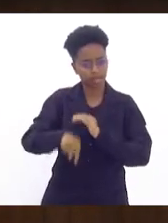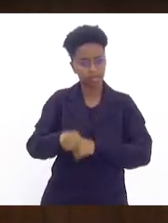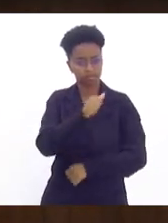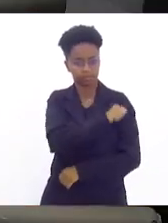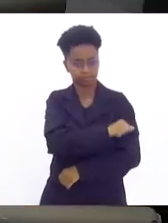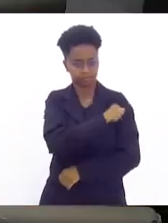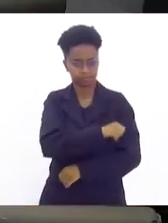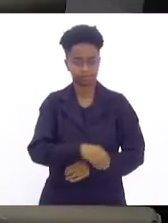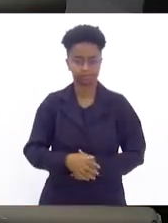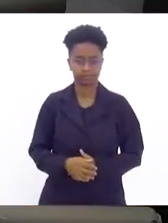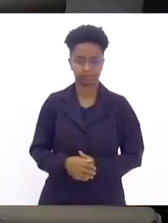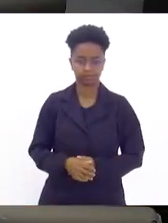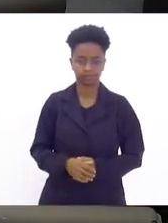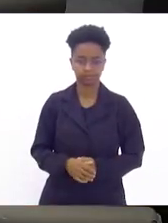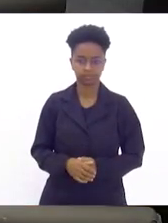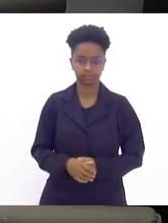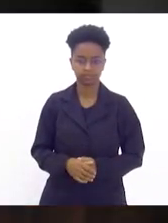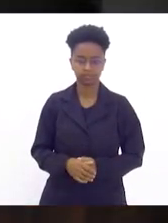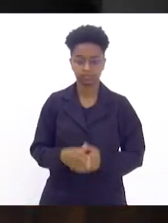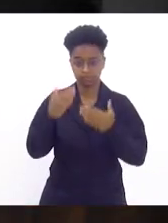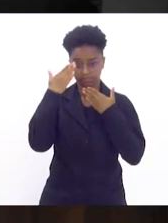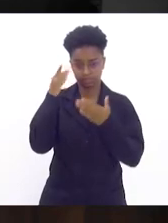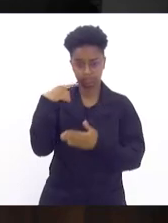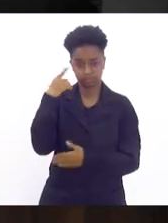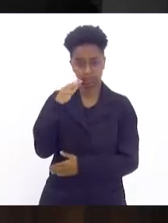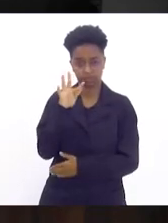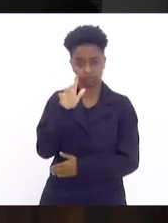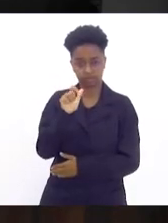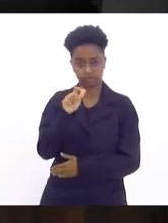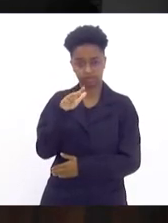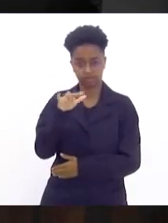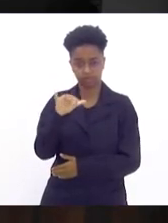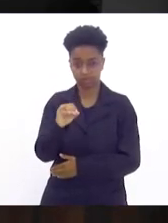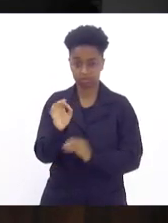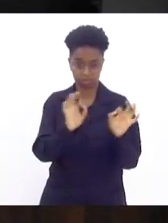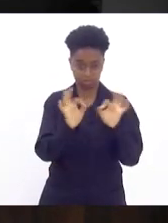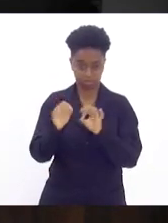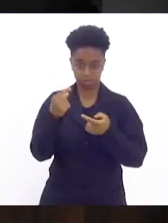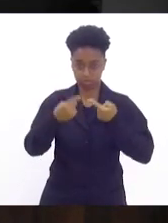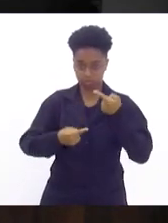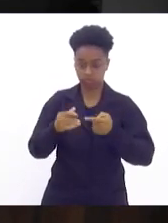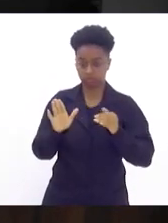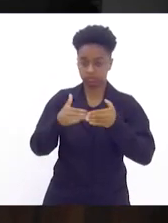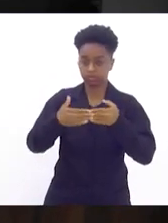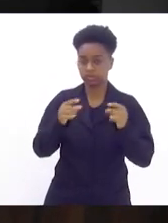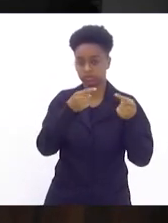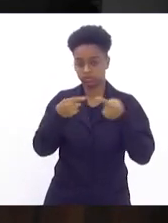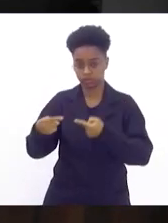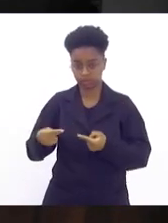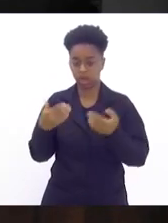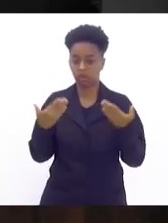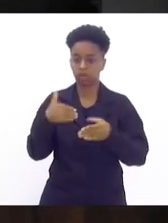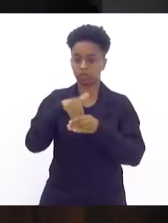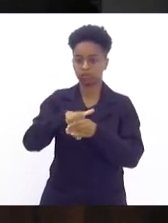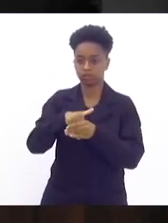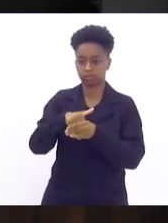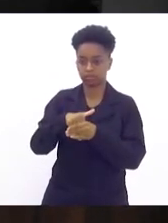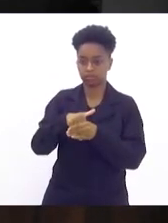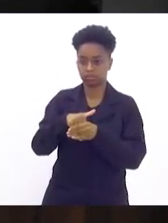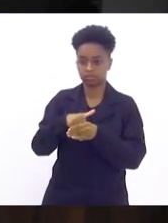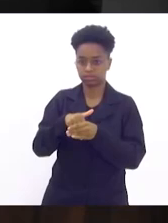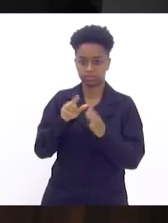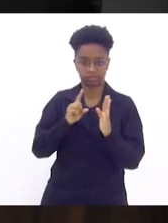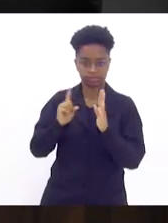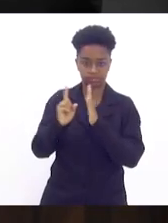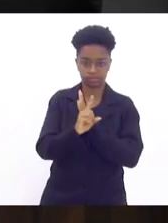Janeiro Obrigado Deputado Flávio não adianta mais Quem Queira discutir encerrado a discussão pela